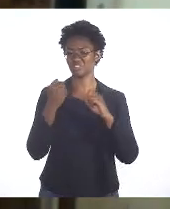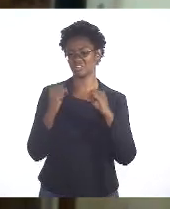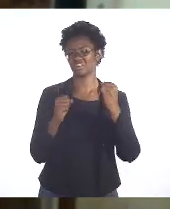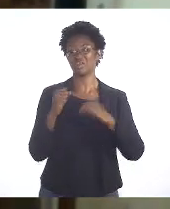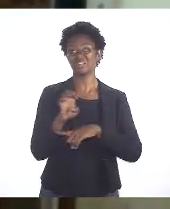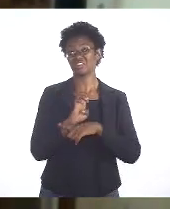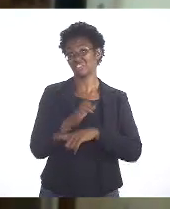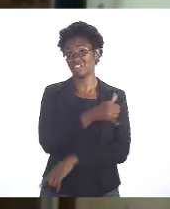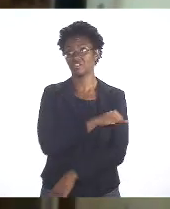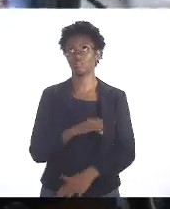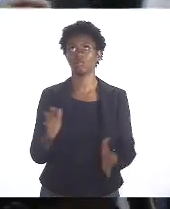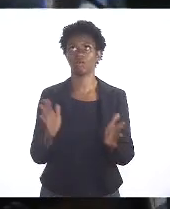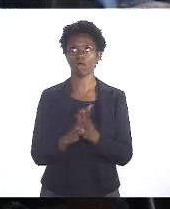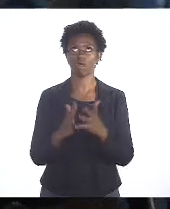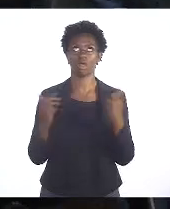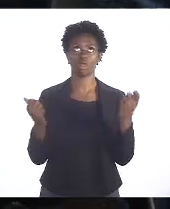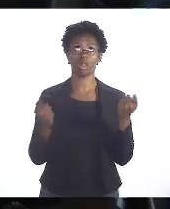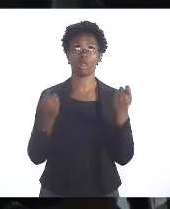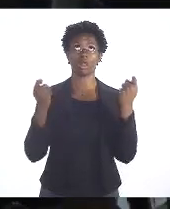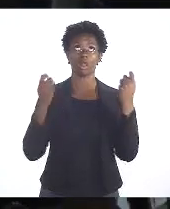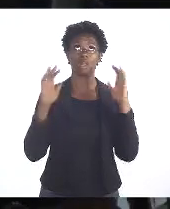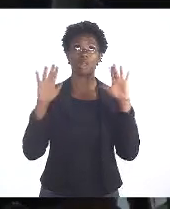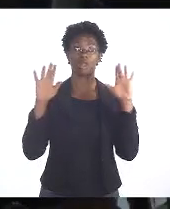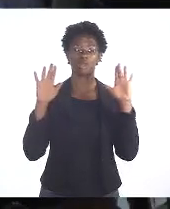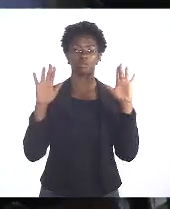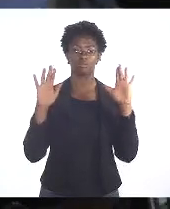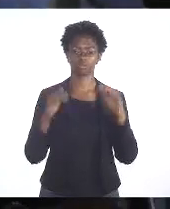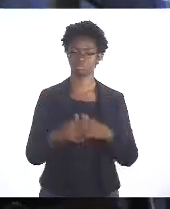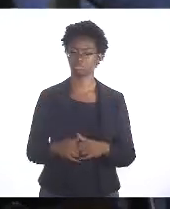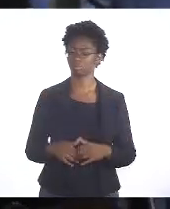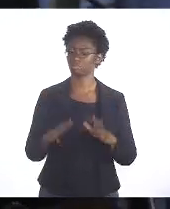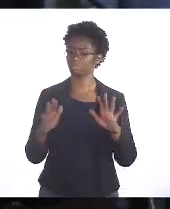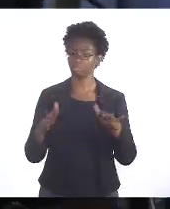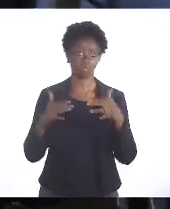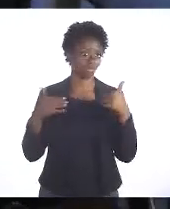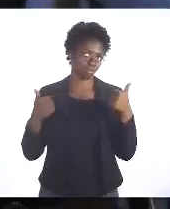senhor presidente. Antes tarde que mais tarde.